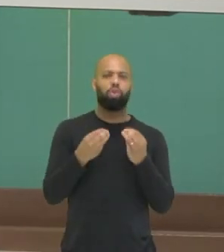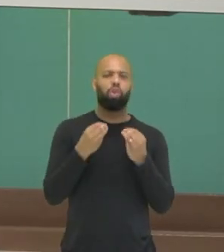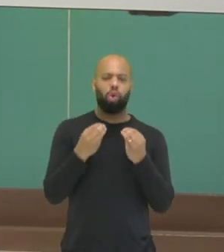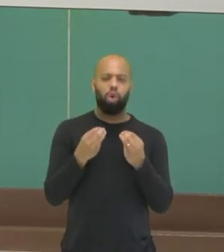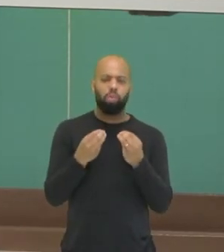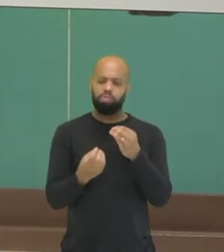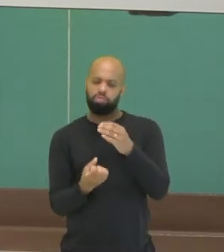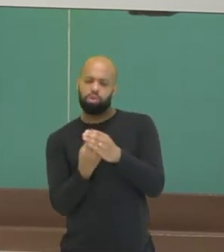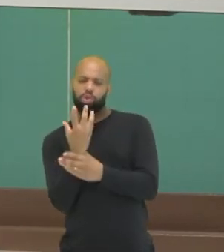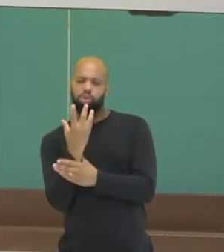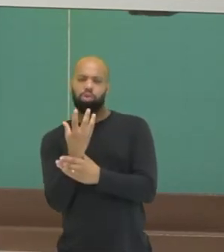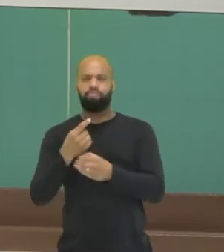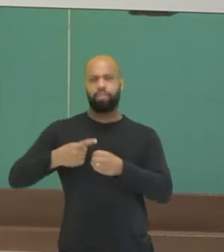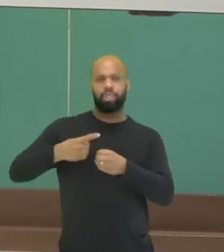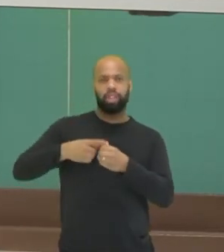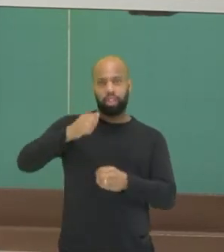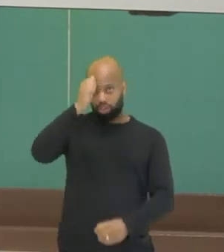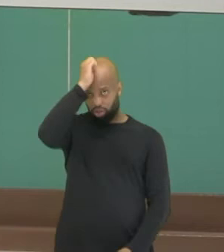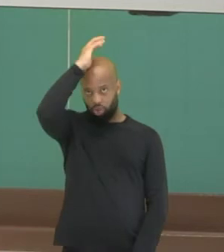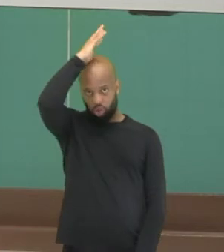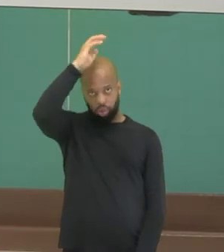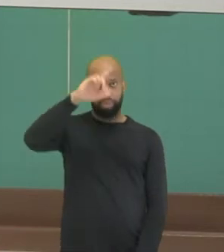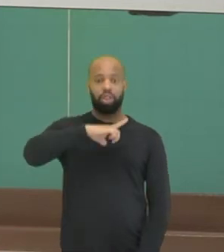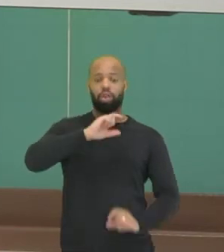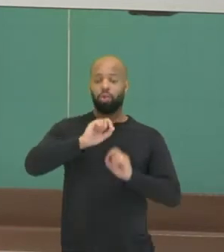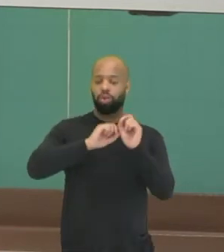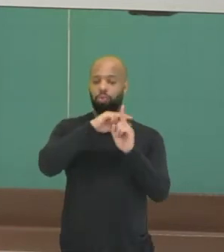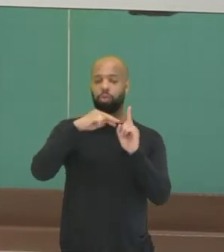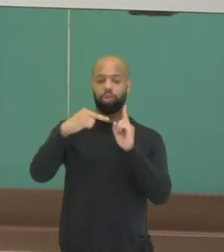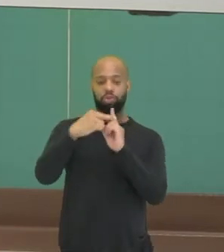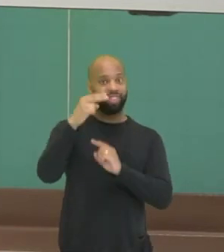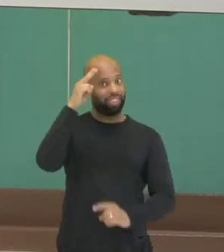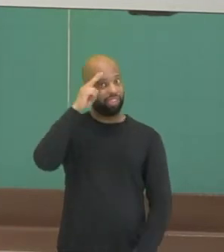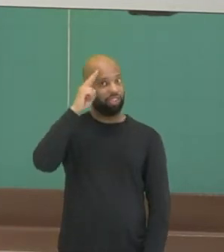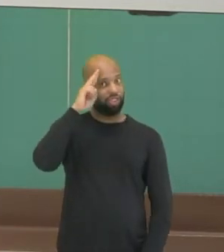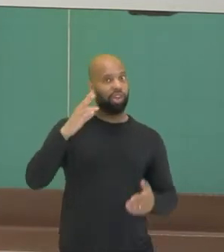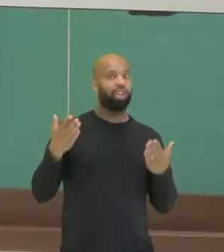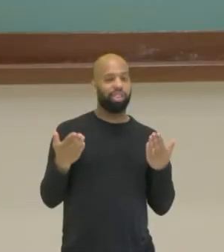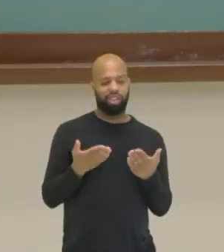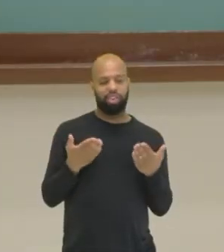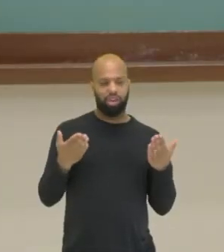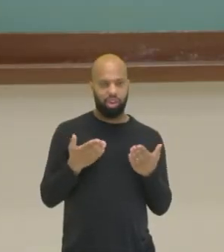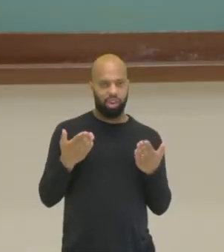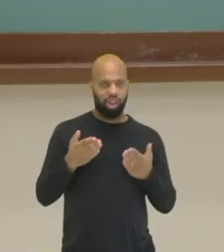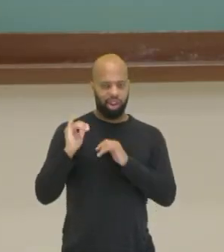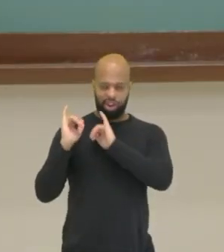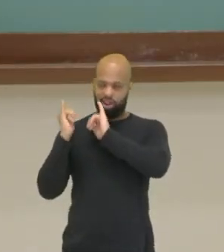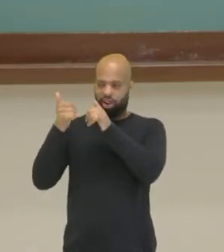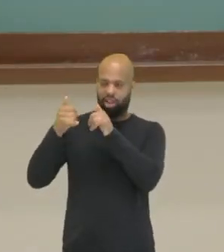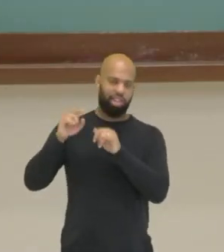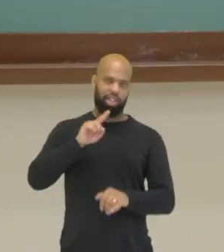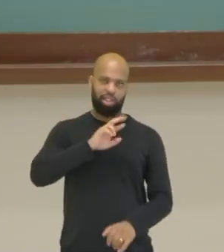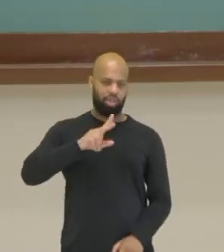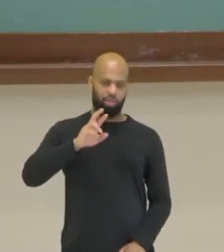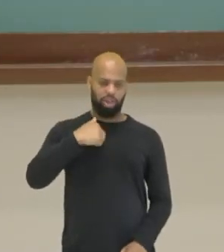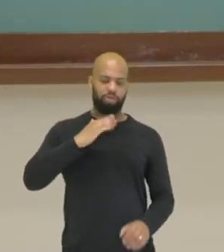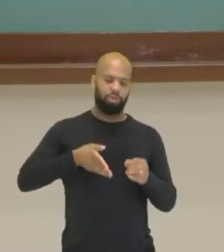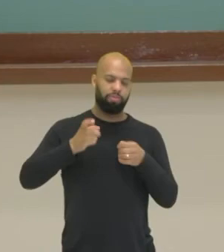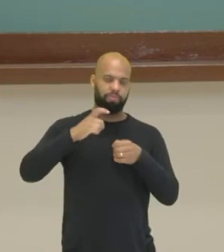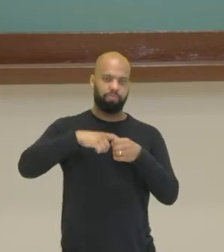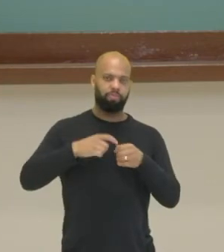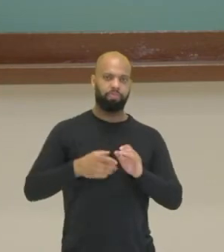da cidade de Roma segundo a versão histórica. Não é a lendária. Daqui a pouquinho nós